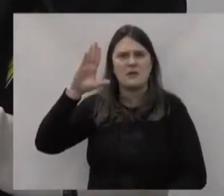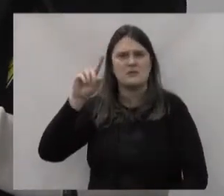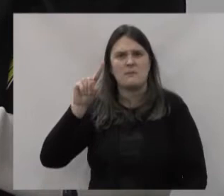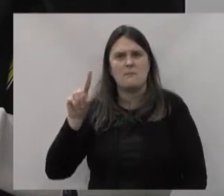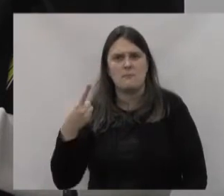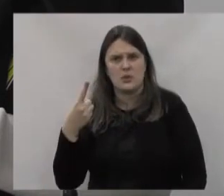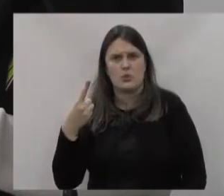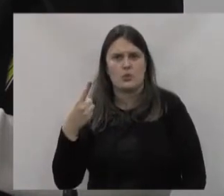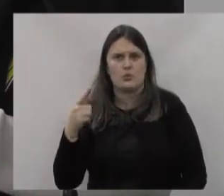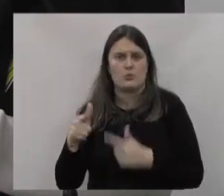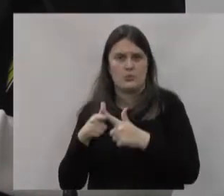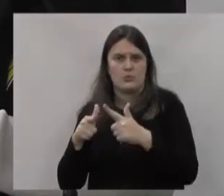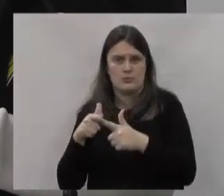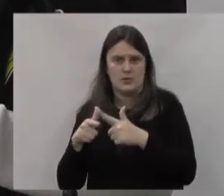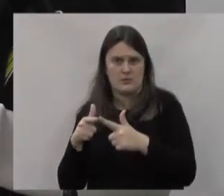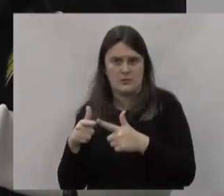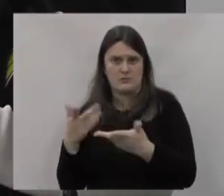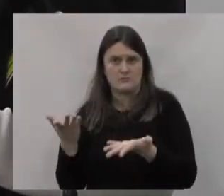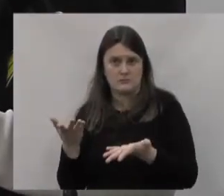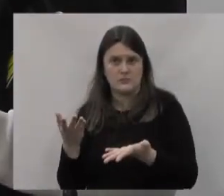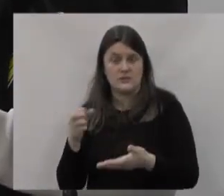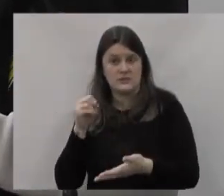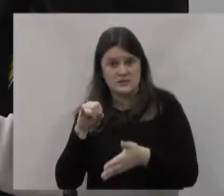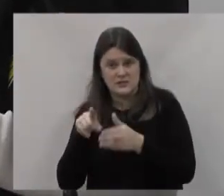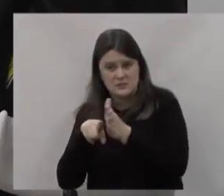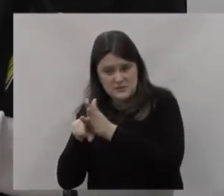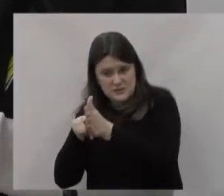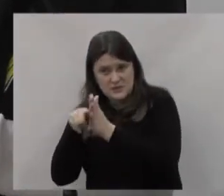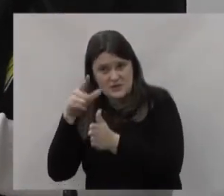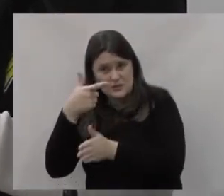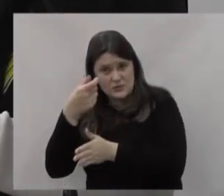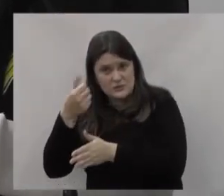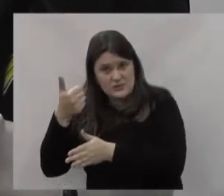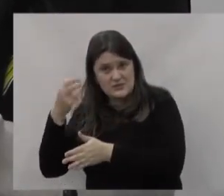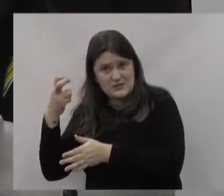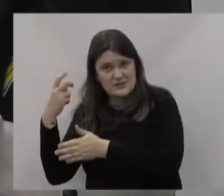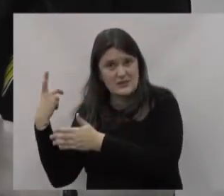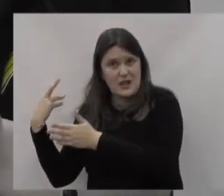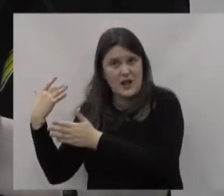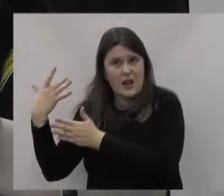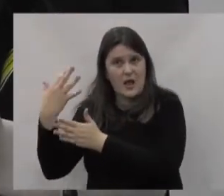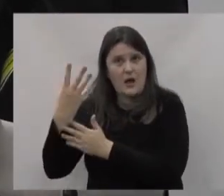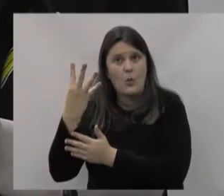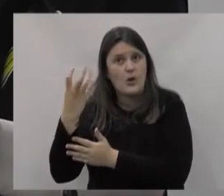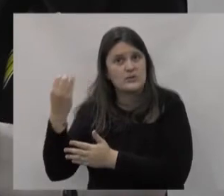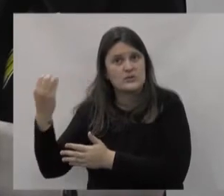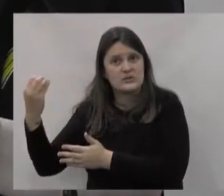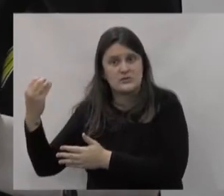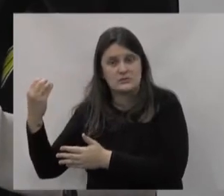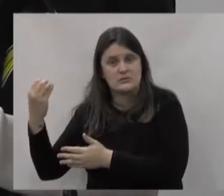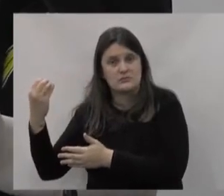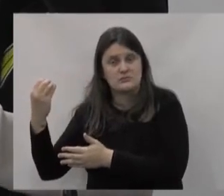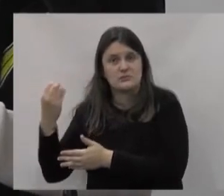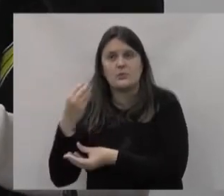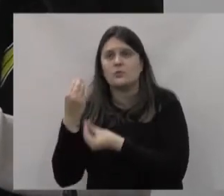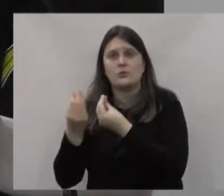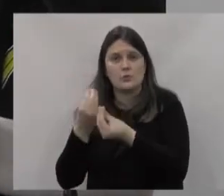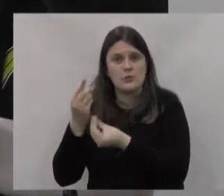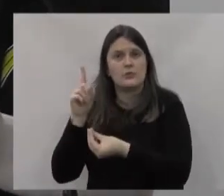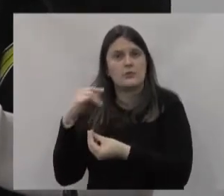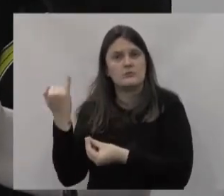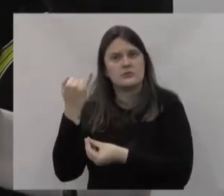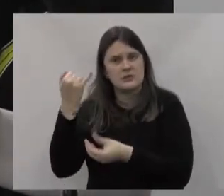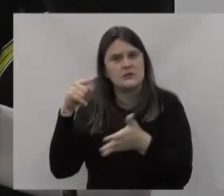casos na segunda criminal. Se for levantar de 2015 para cá, dá mais de 400. Então, assim, o quanto é